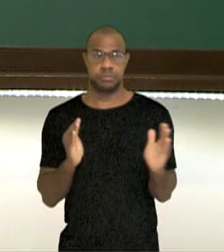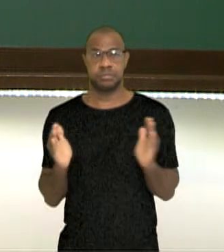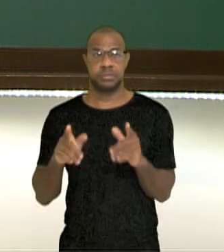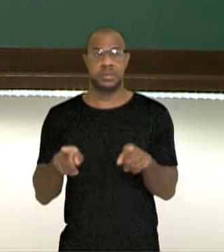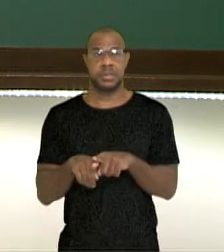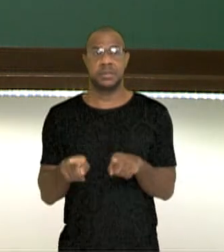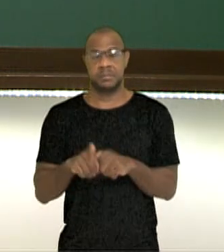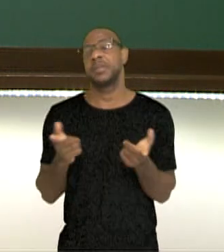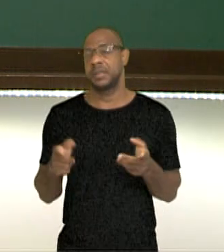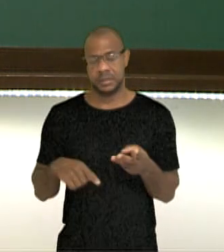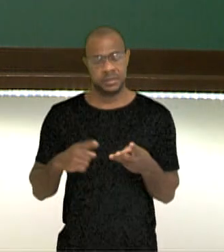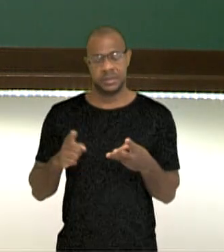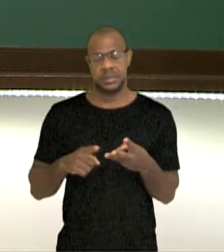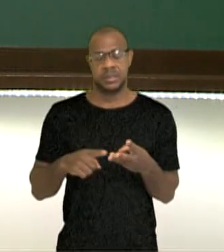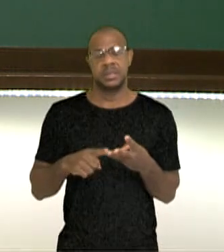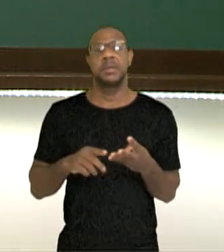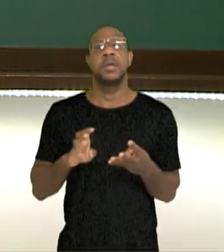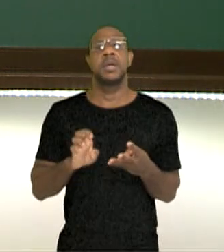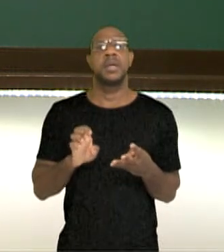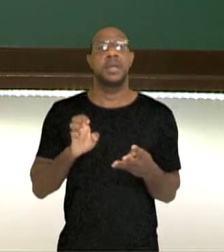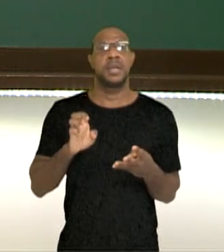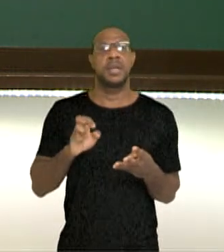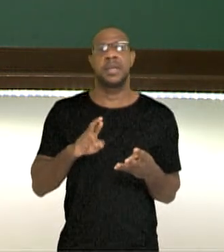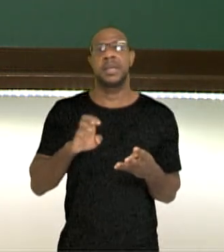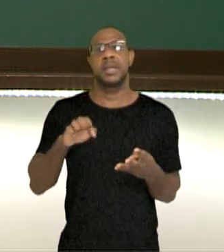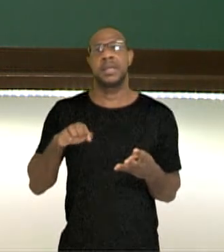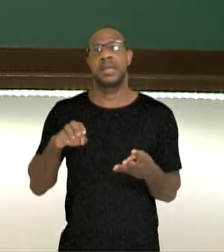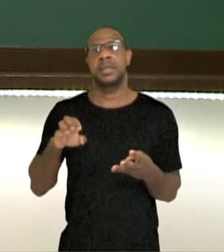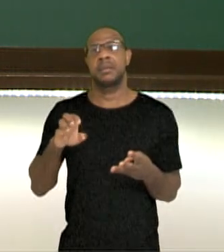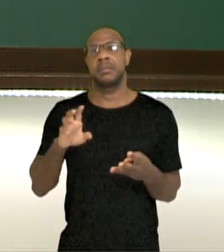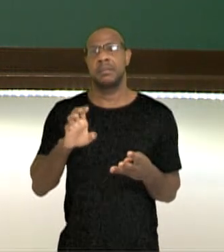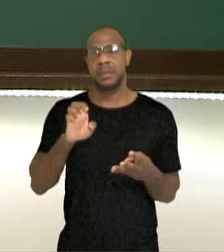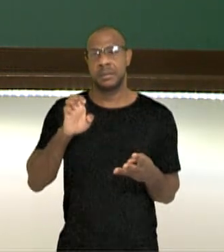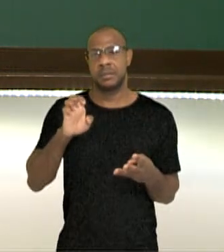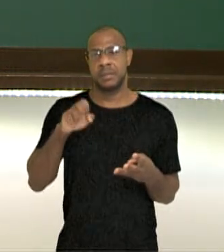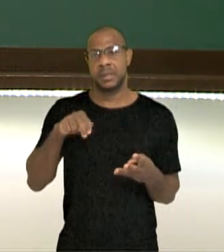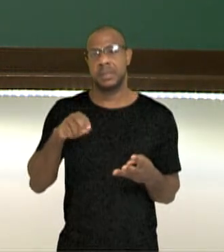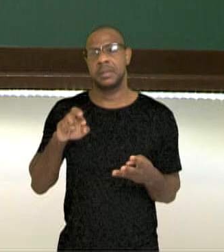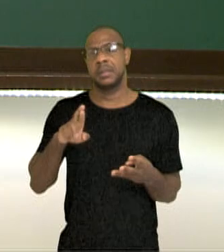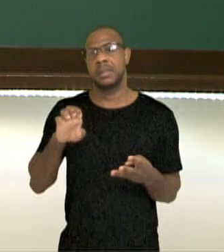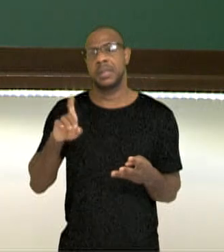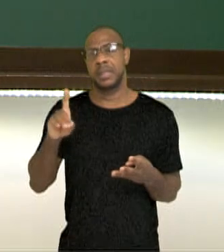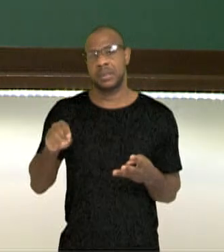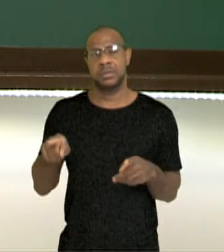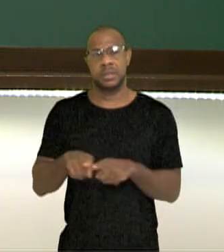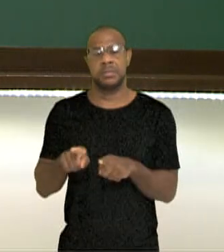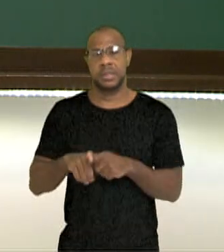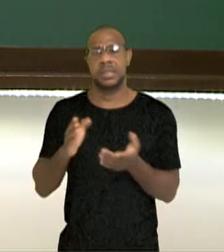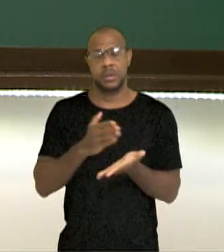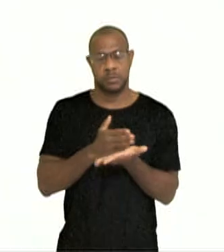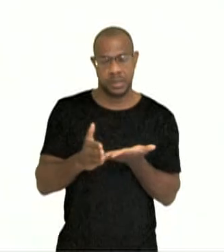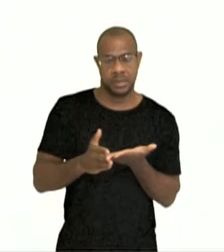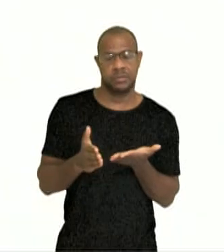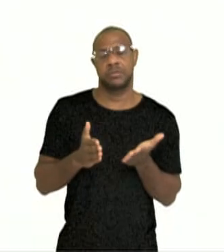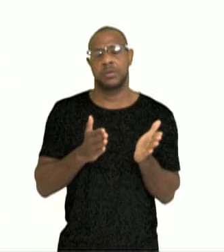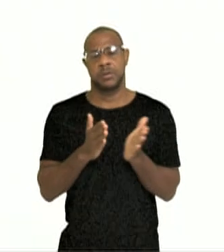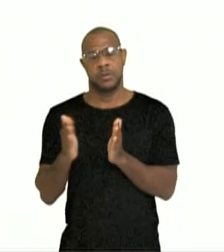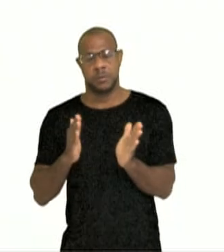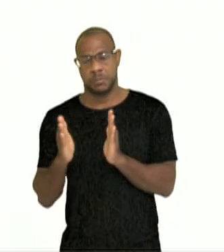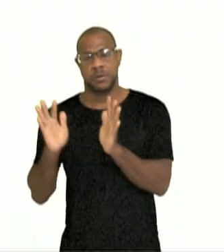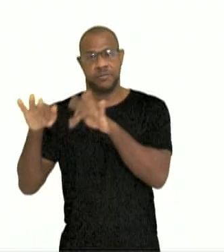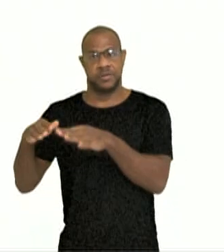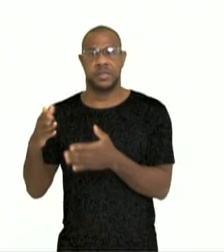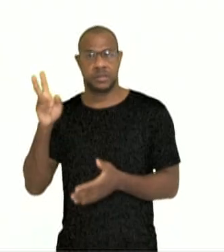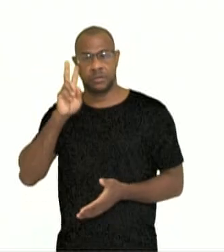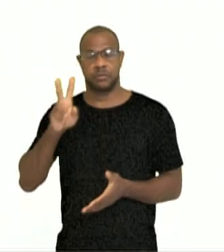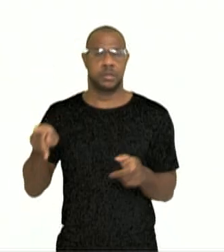que acontece na história. Começo, meio, o fim da história. Esse é o enredo. O